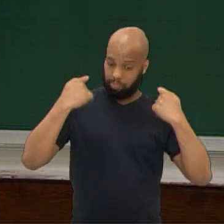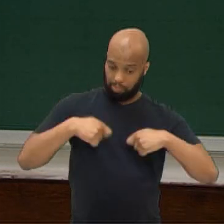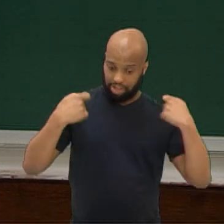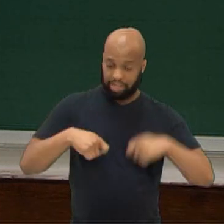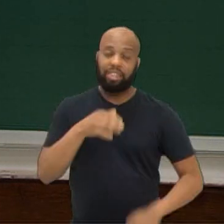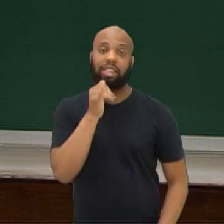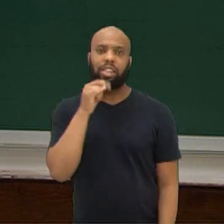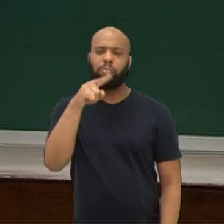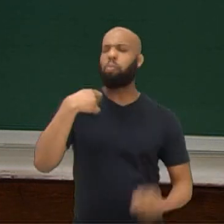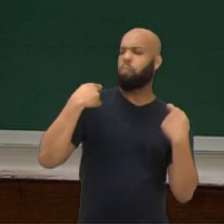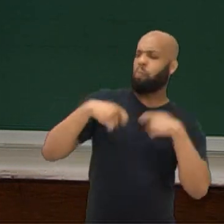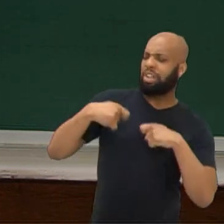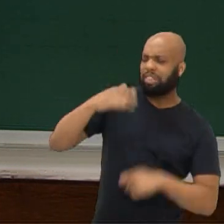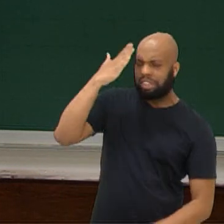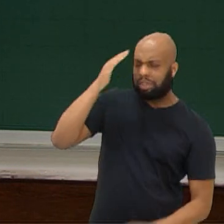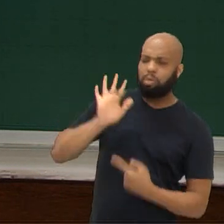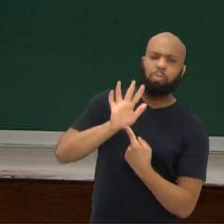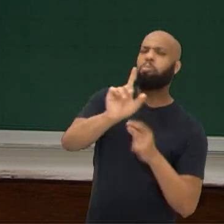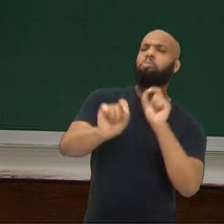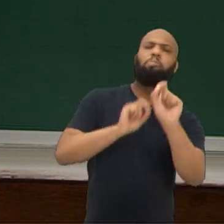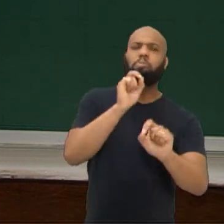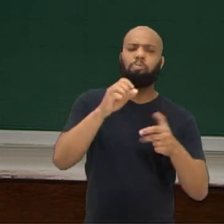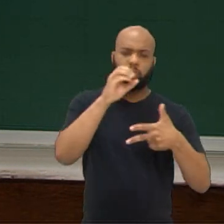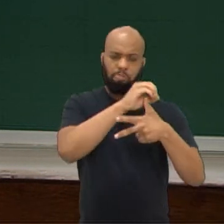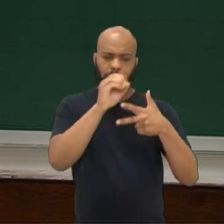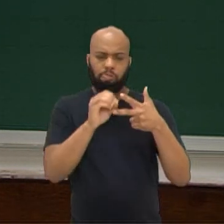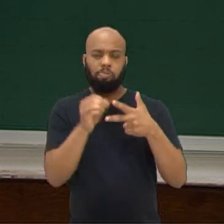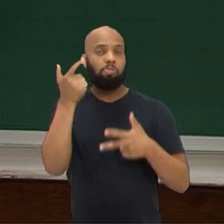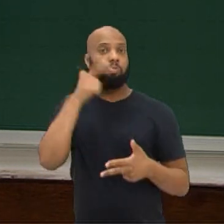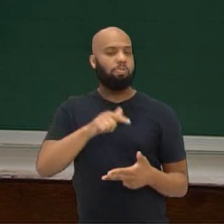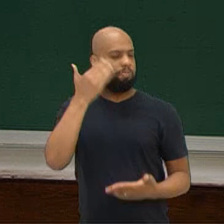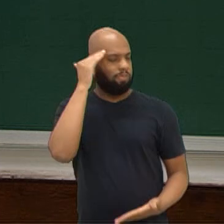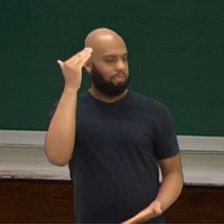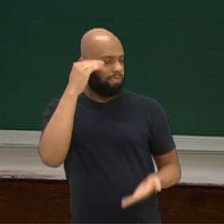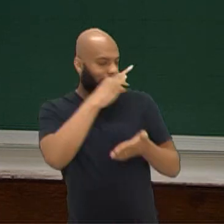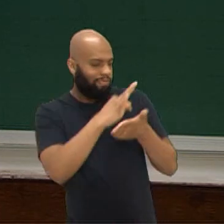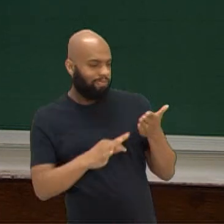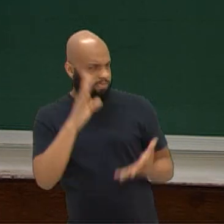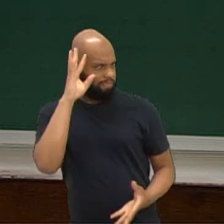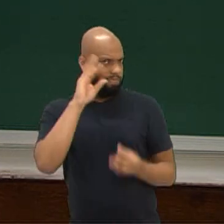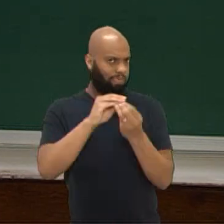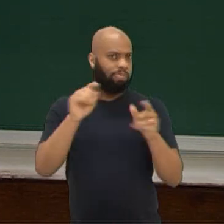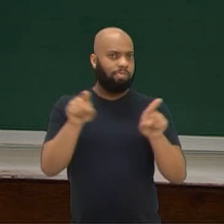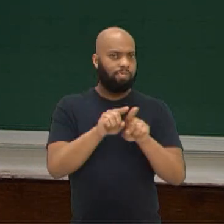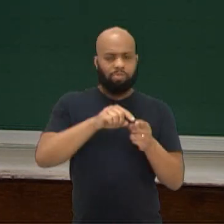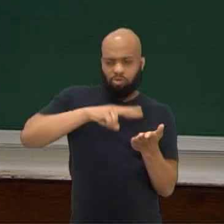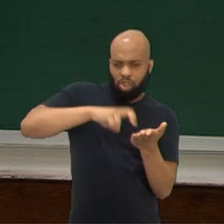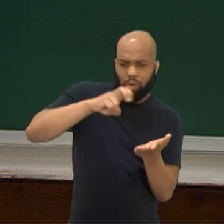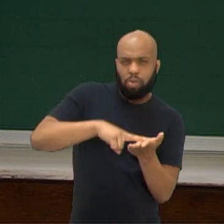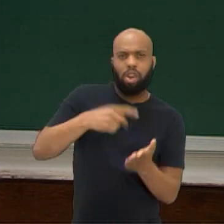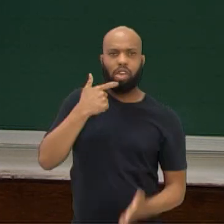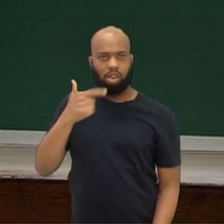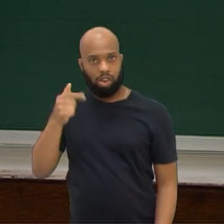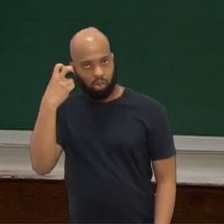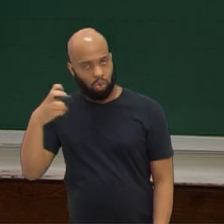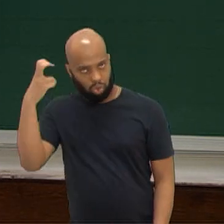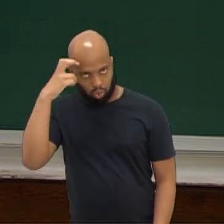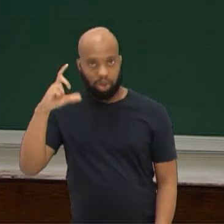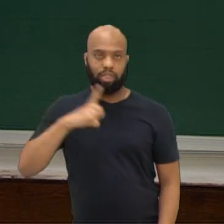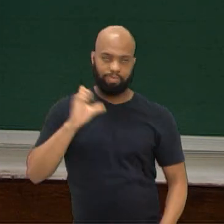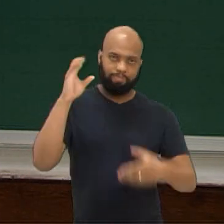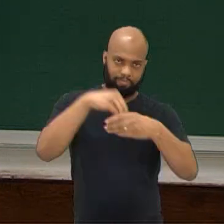estou fazendo a prova preciso mostrar? Interpretar texto, compreender texto, saber algo de língua, de cultura, isso